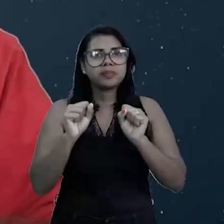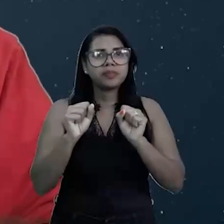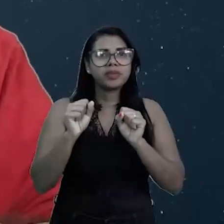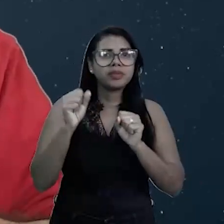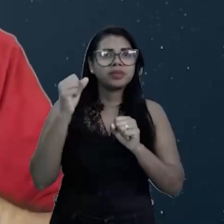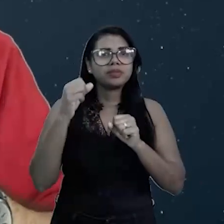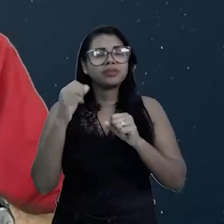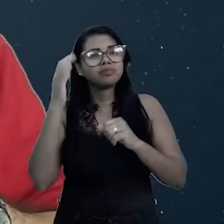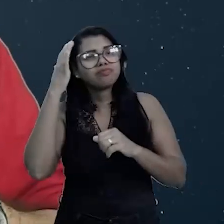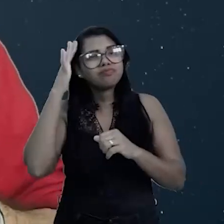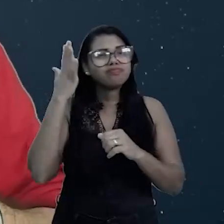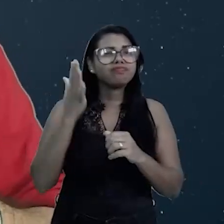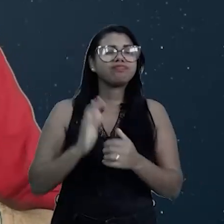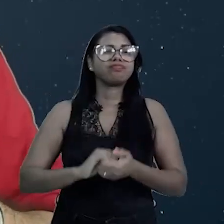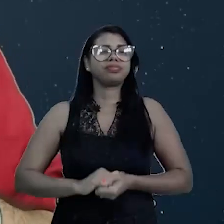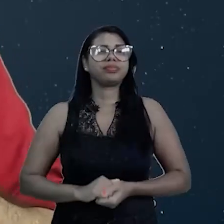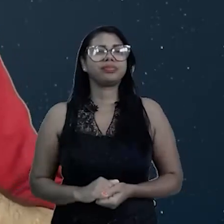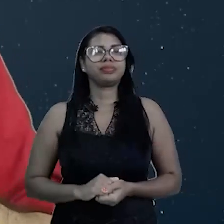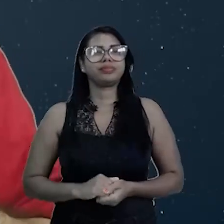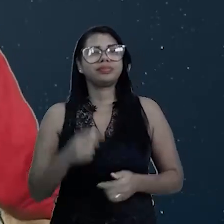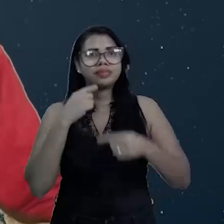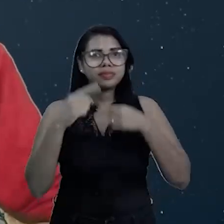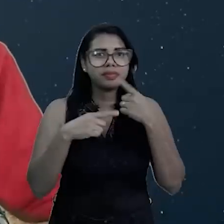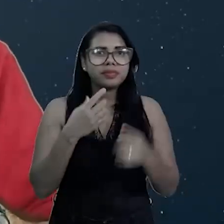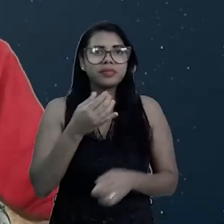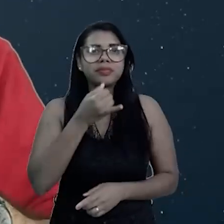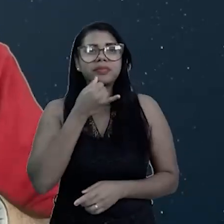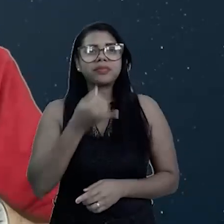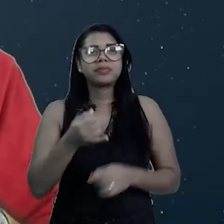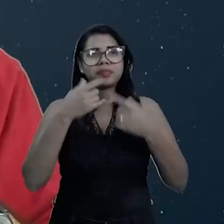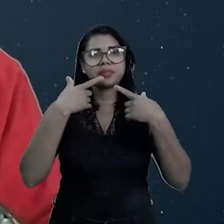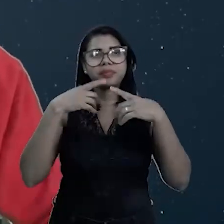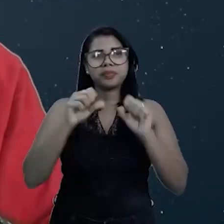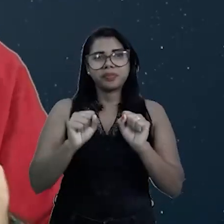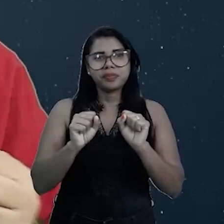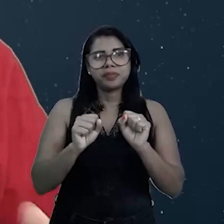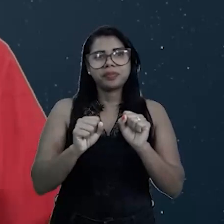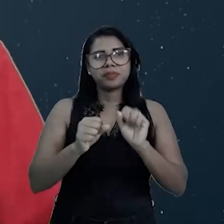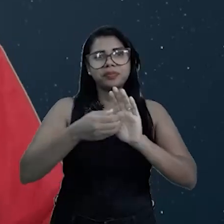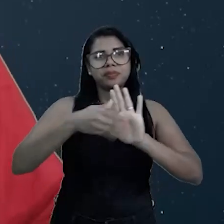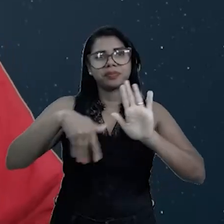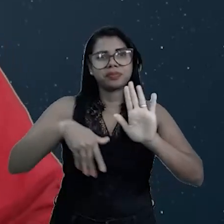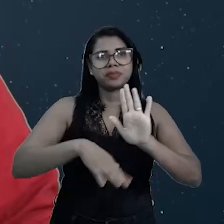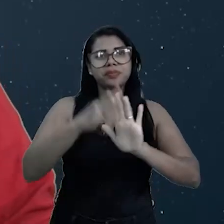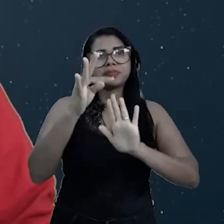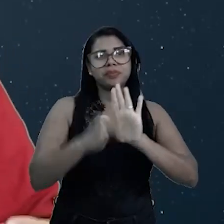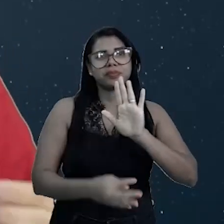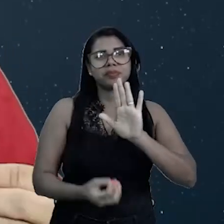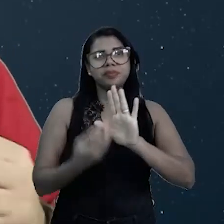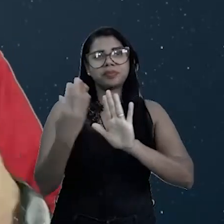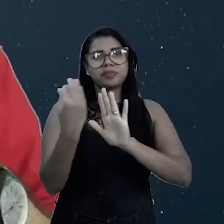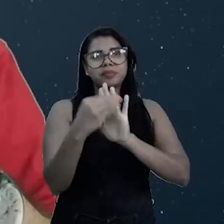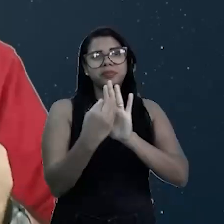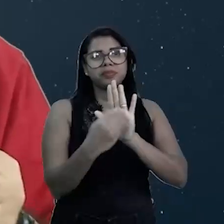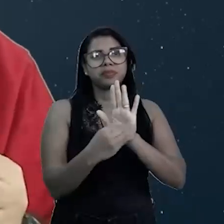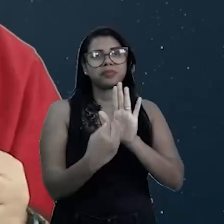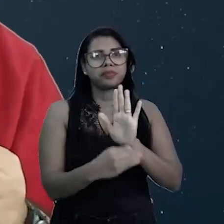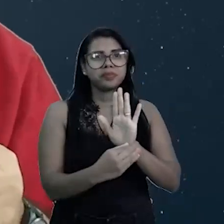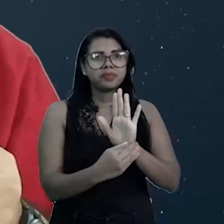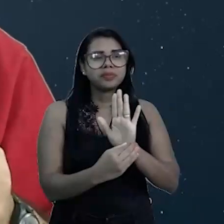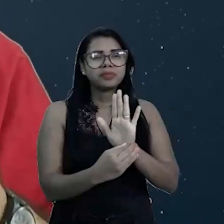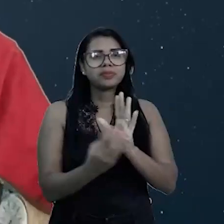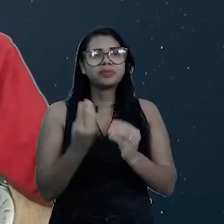confundir. Então, por exemplo, as figuras de linguagens, elas aparecem nos textos, elas vão marcar um